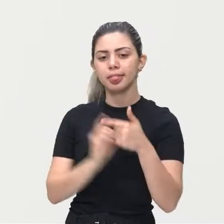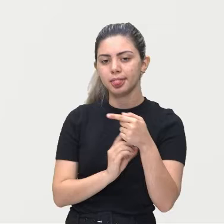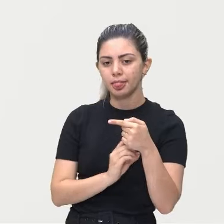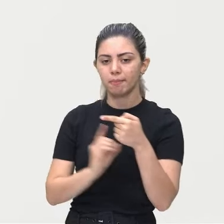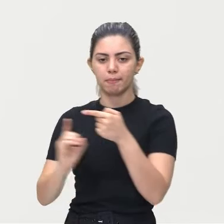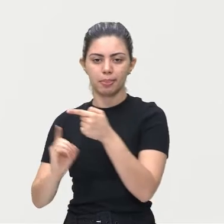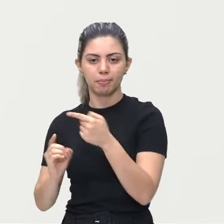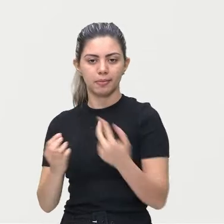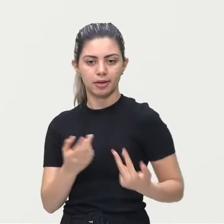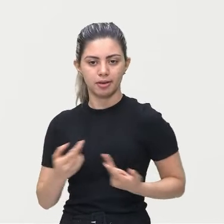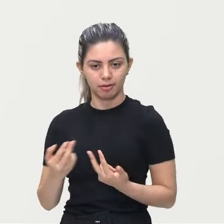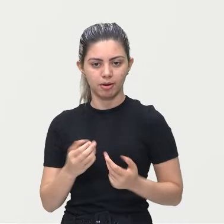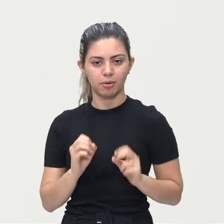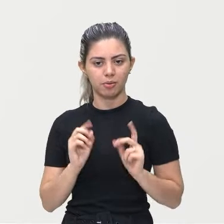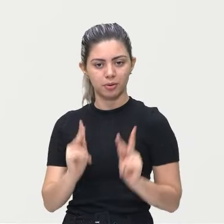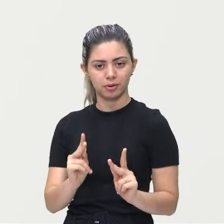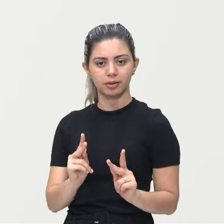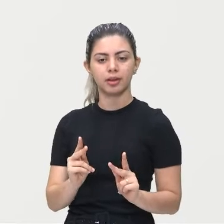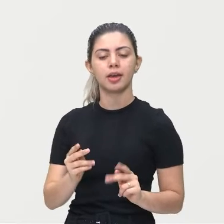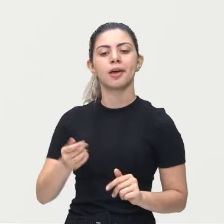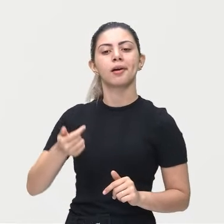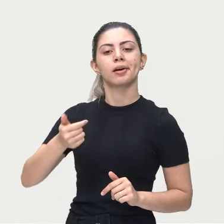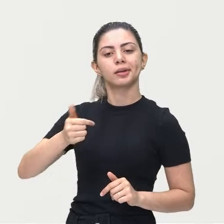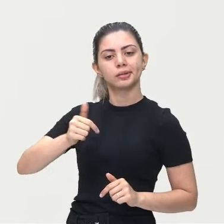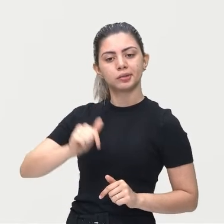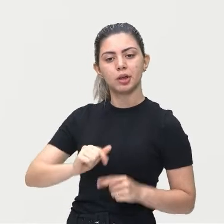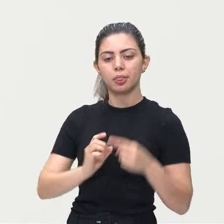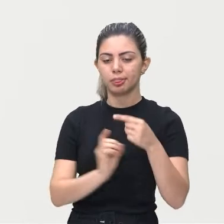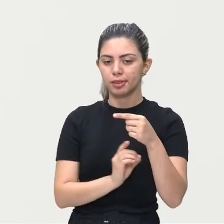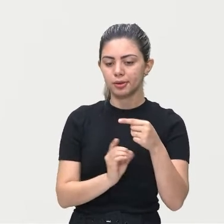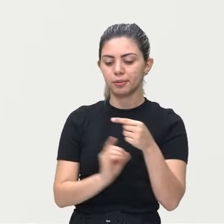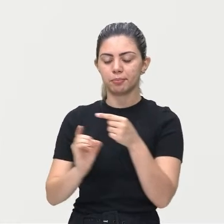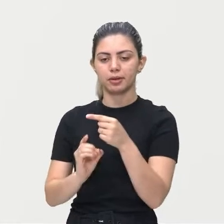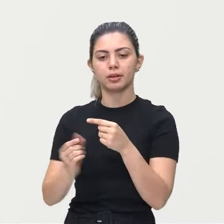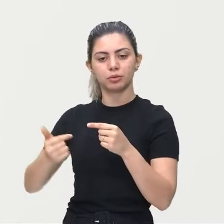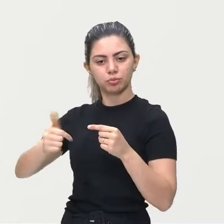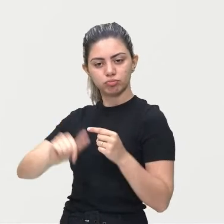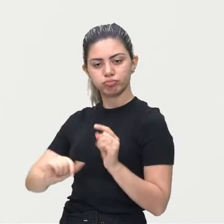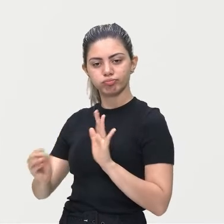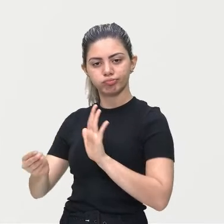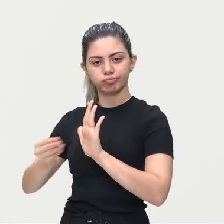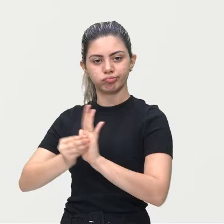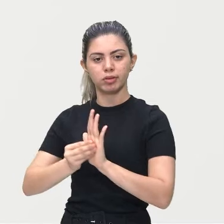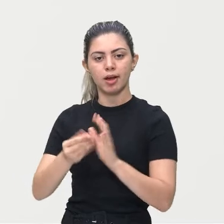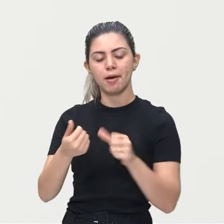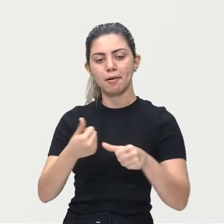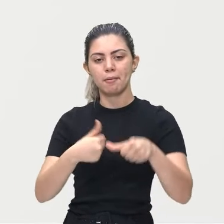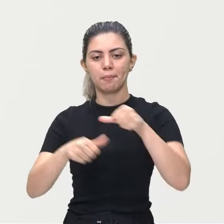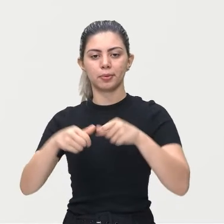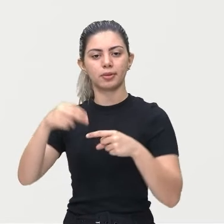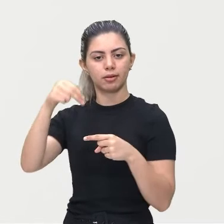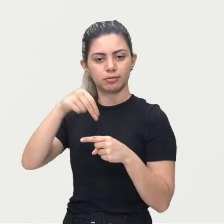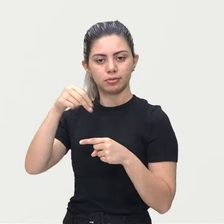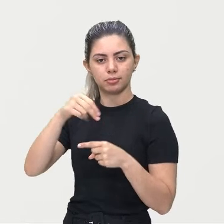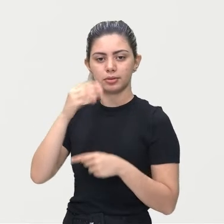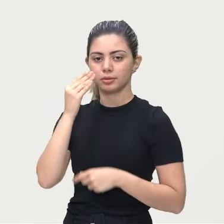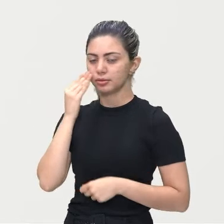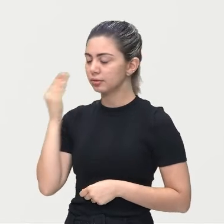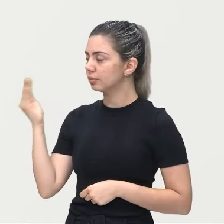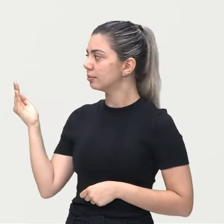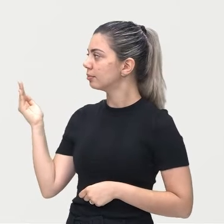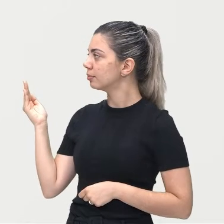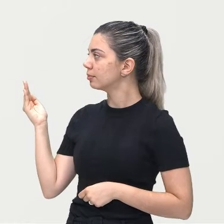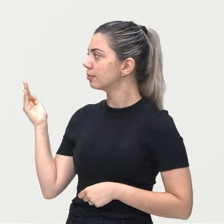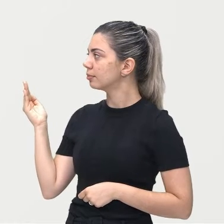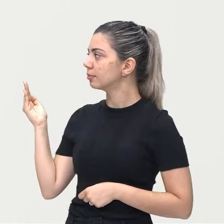ok. Você vai repetir o denominador e vai operar o numerador. Beleza? Então tá aqui, olha lá.